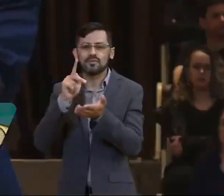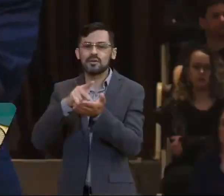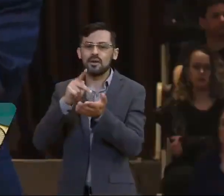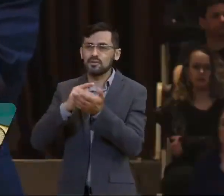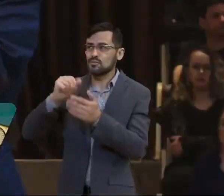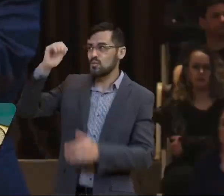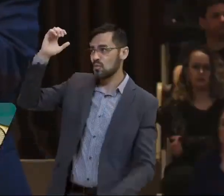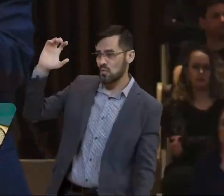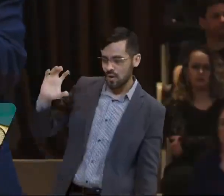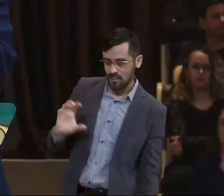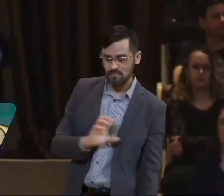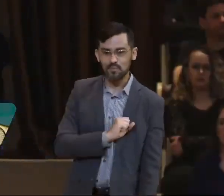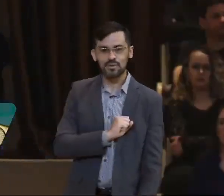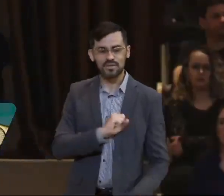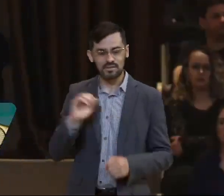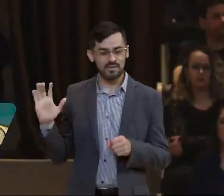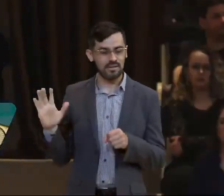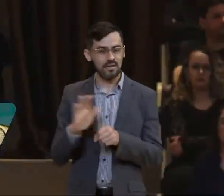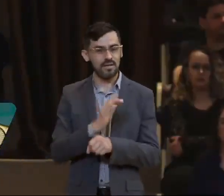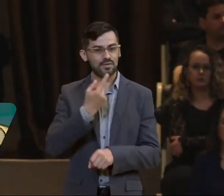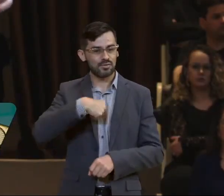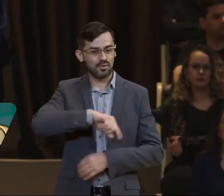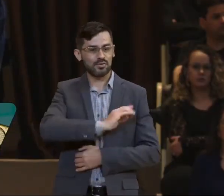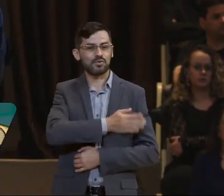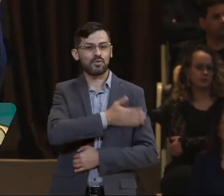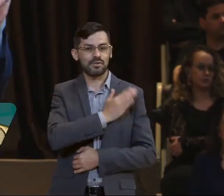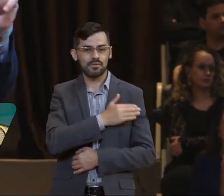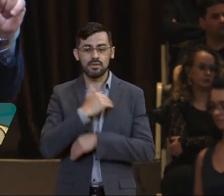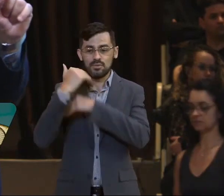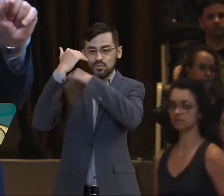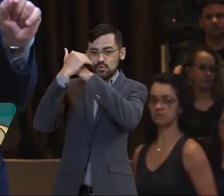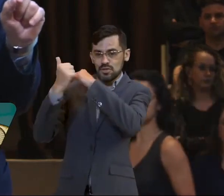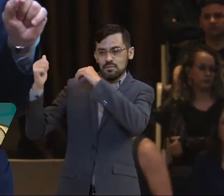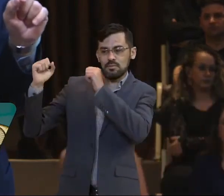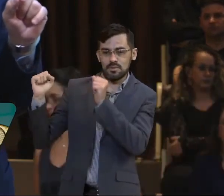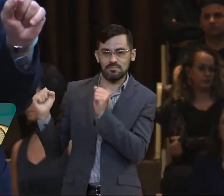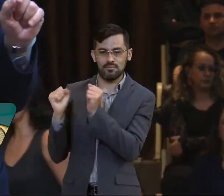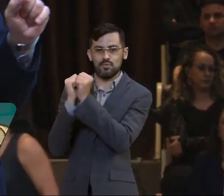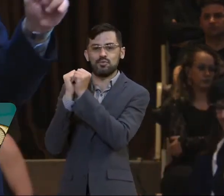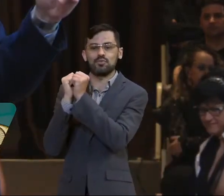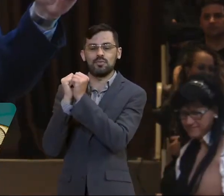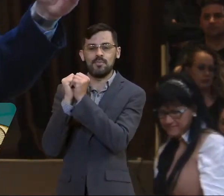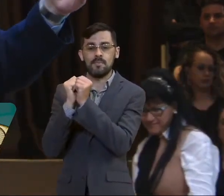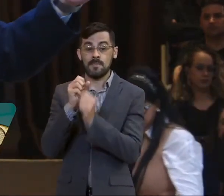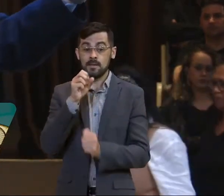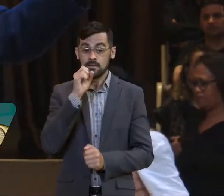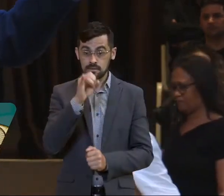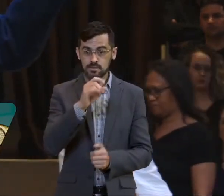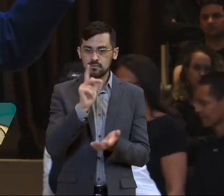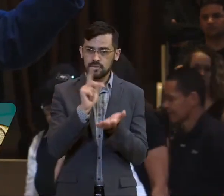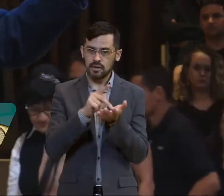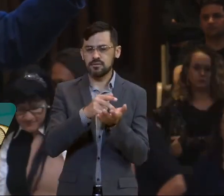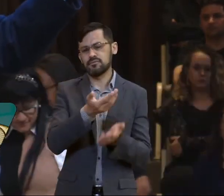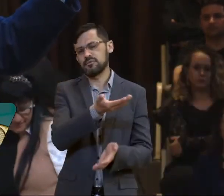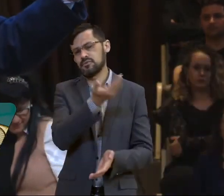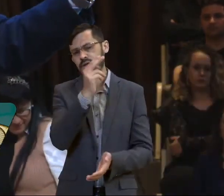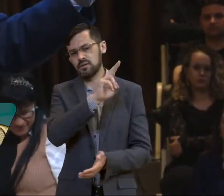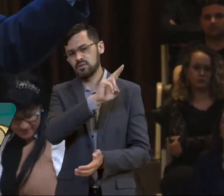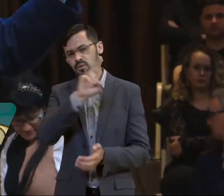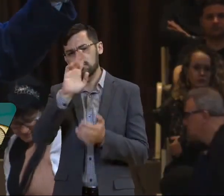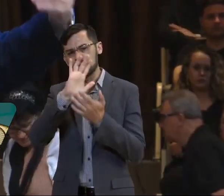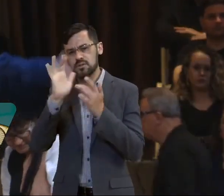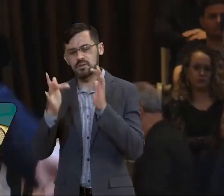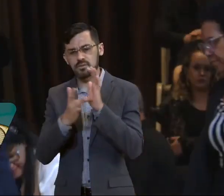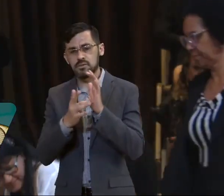Deus que bate no nosso coração e nos convoca para perto dele. Então, se você é essa pessoa, vem para cá em nome de Jesus.